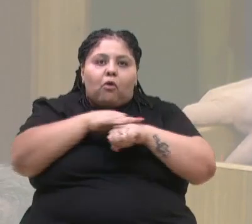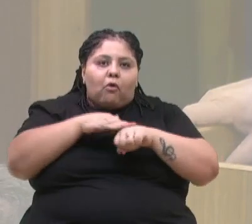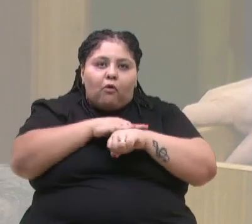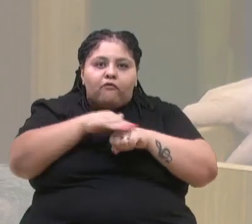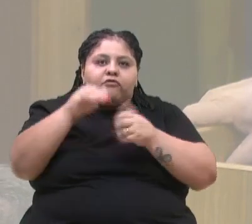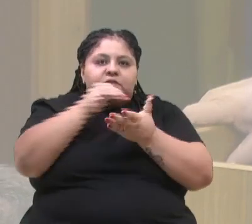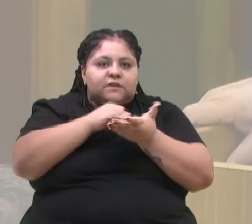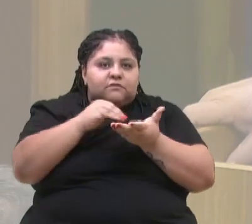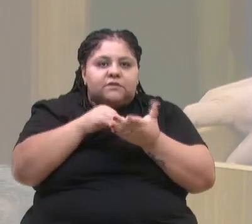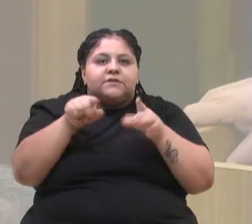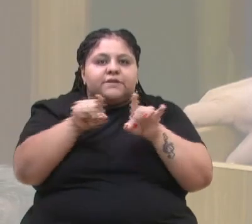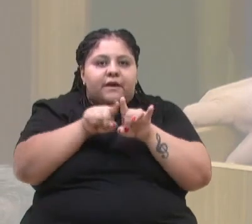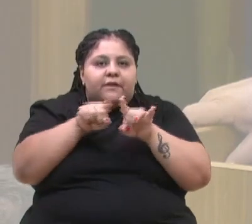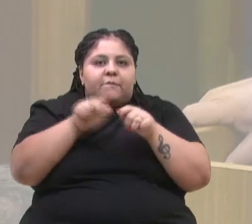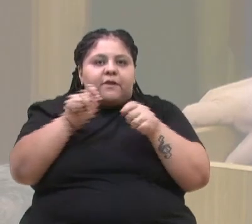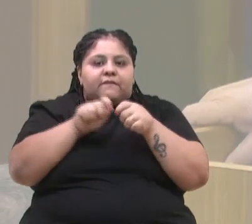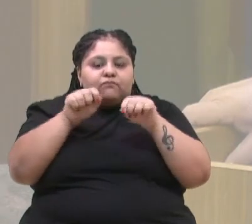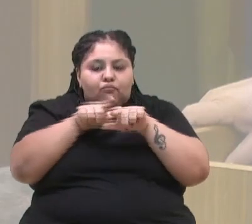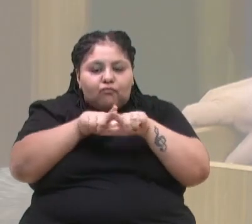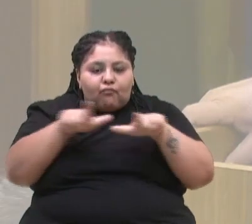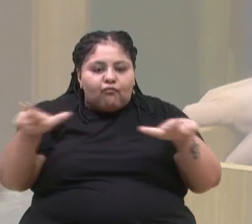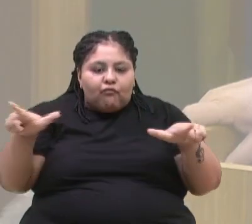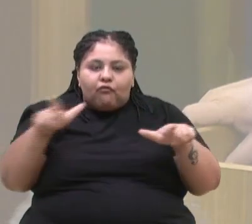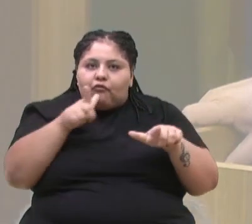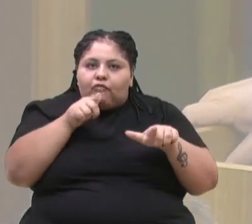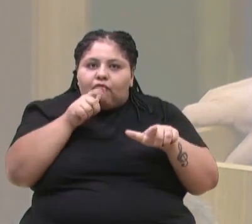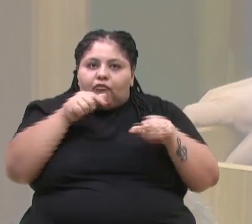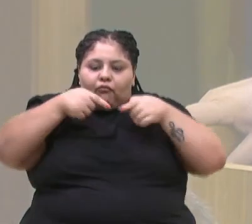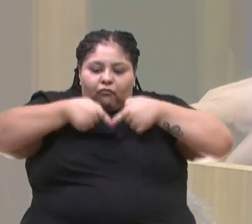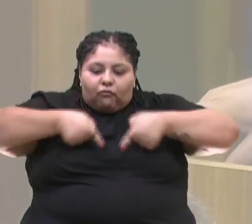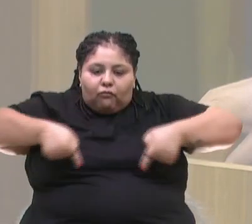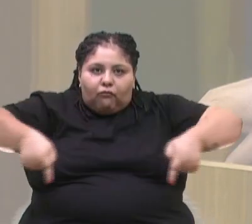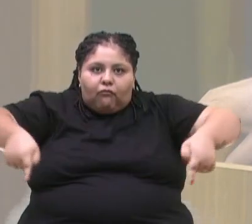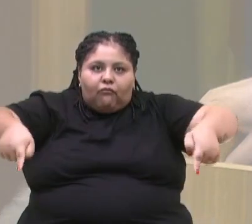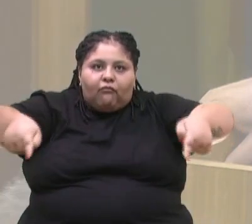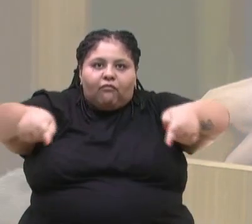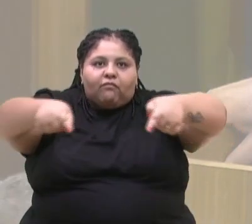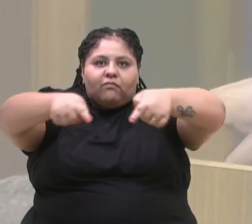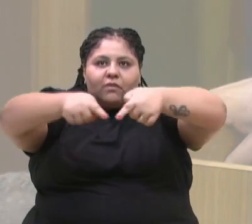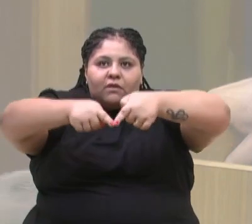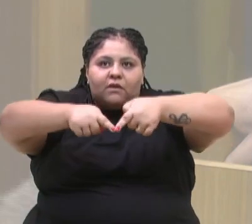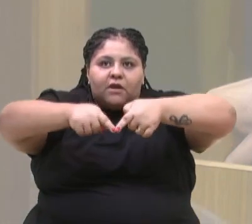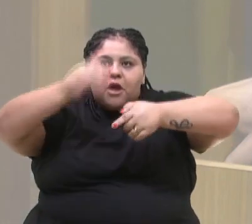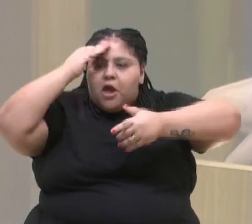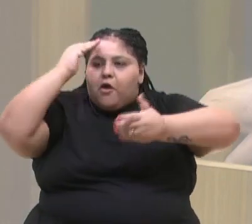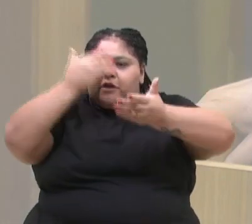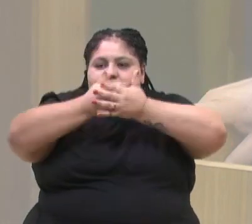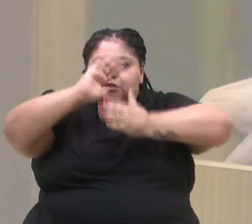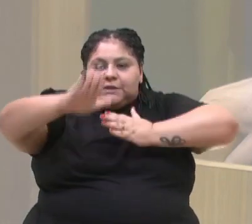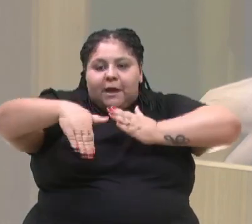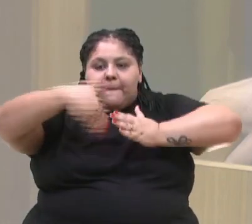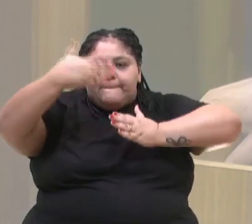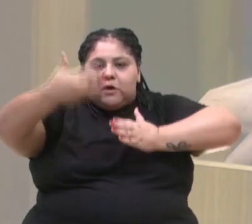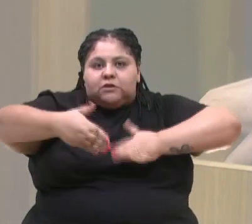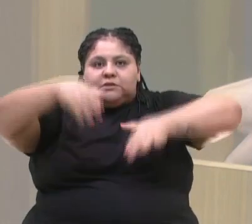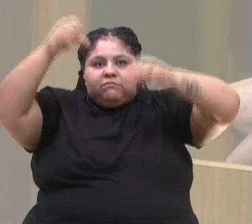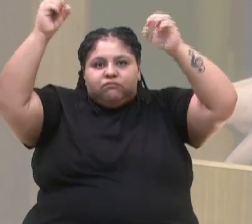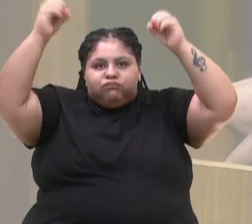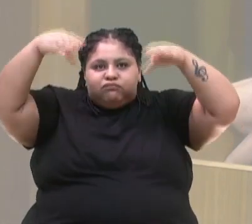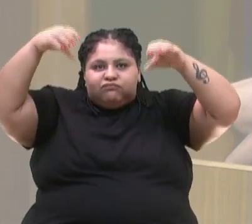uma limpeza. Acredito que a próxima chuva já volta o